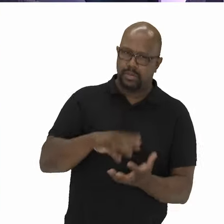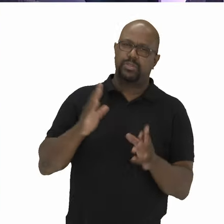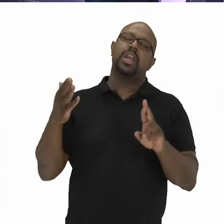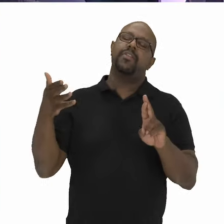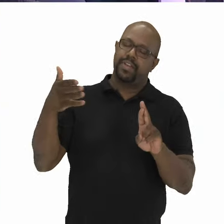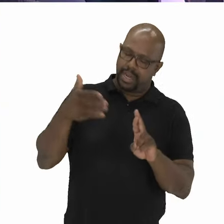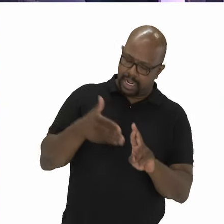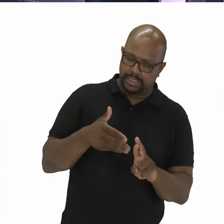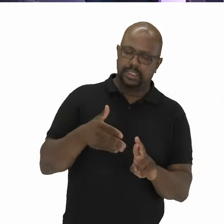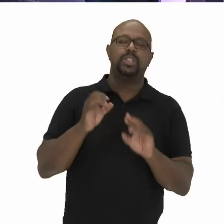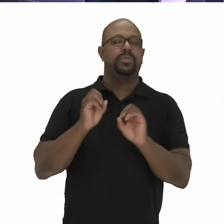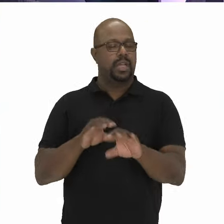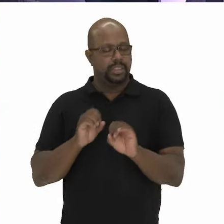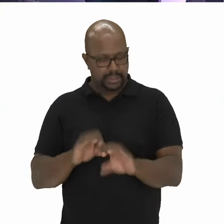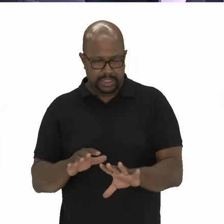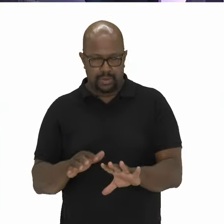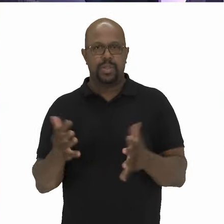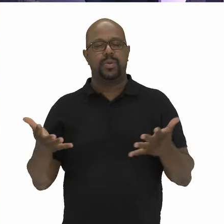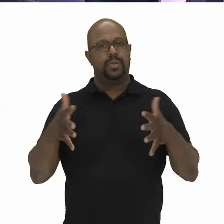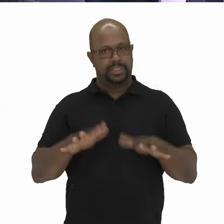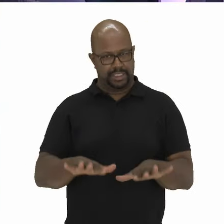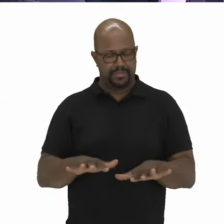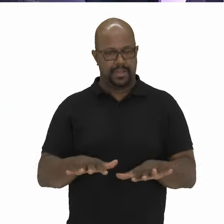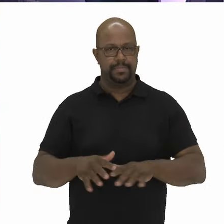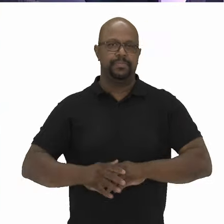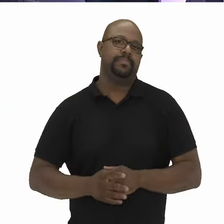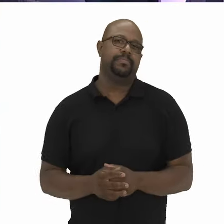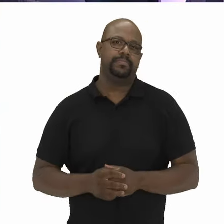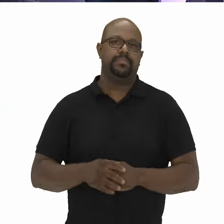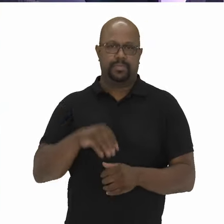que é o centro de referência de educação